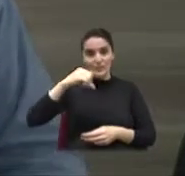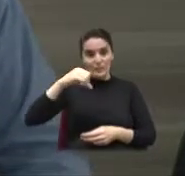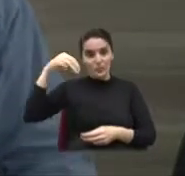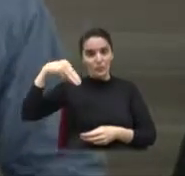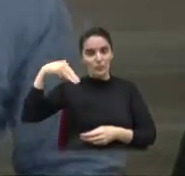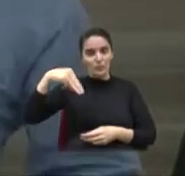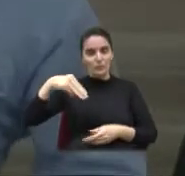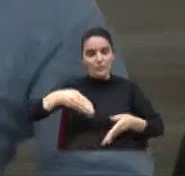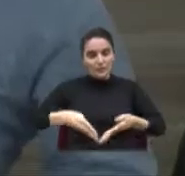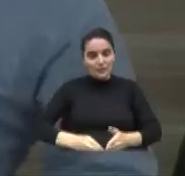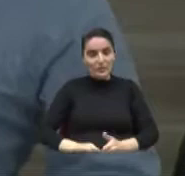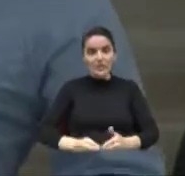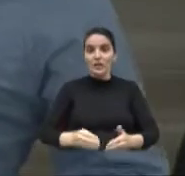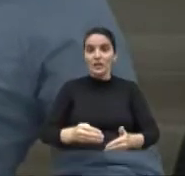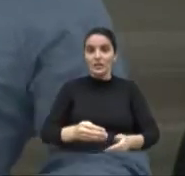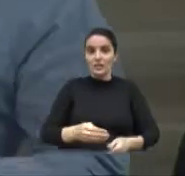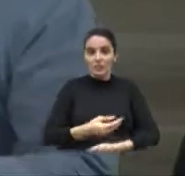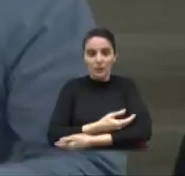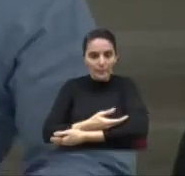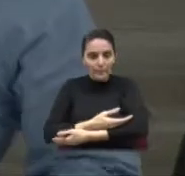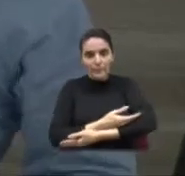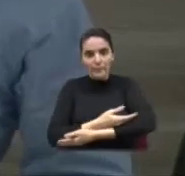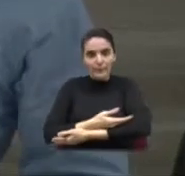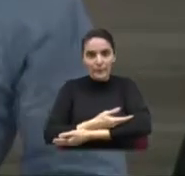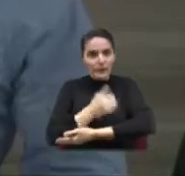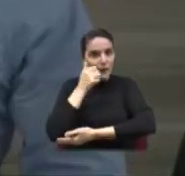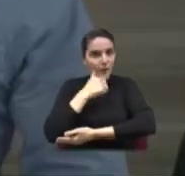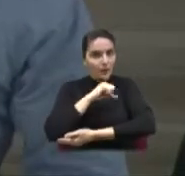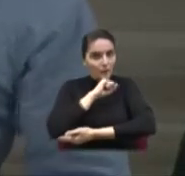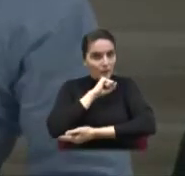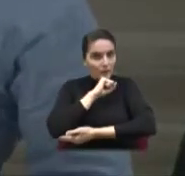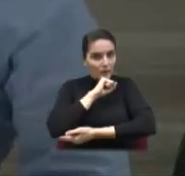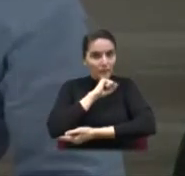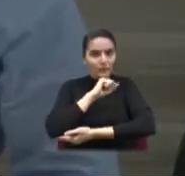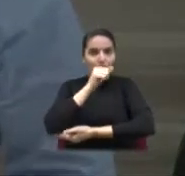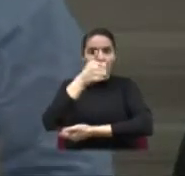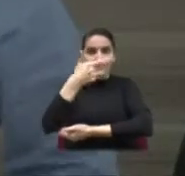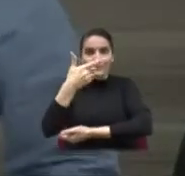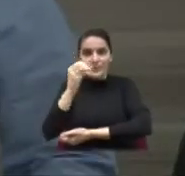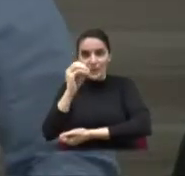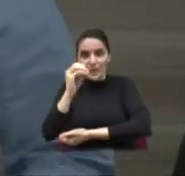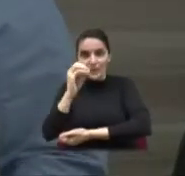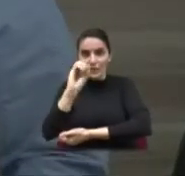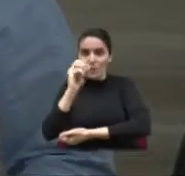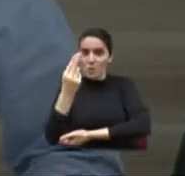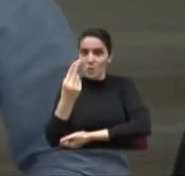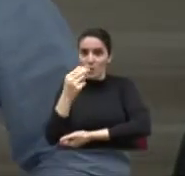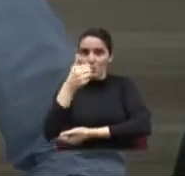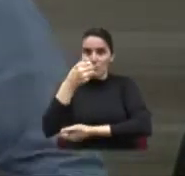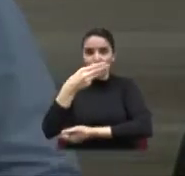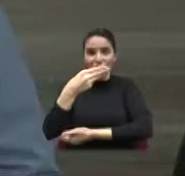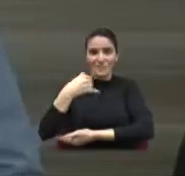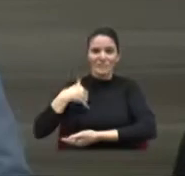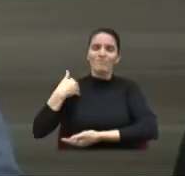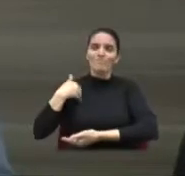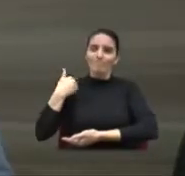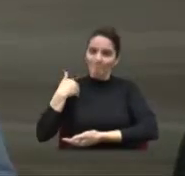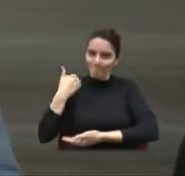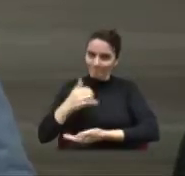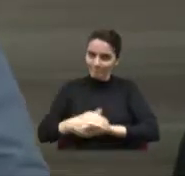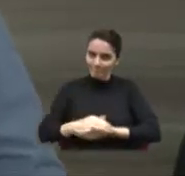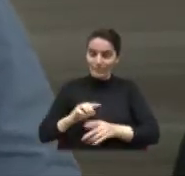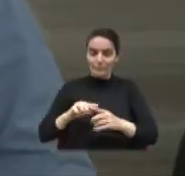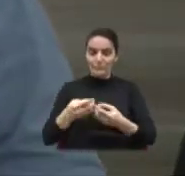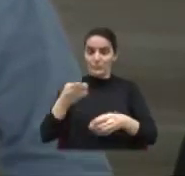uma criança, de uma menina de 10 a 13 anos. E que hoje, com o poder da fiscalização e as leis mais